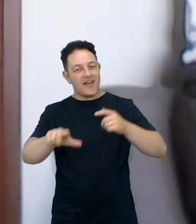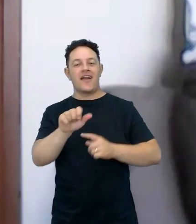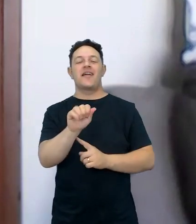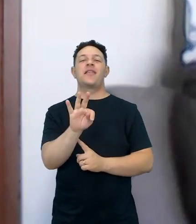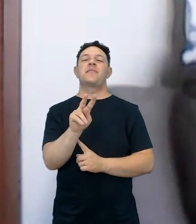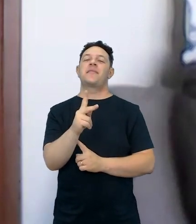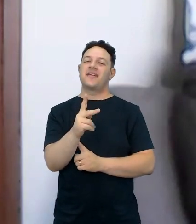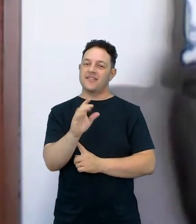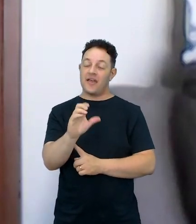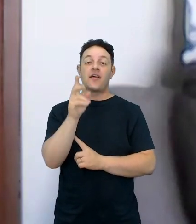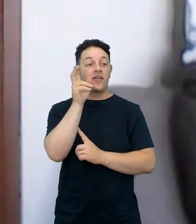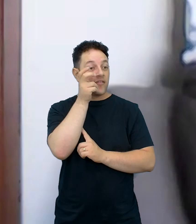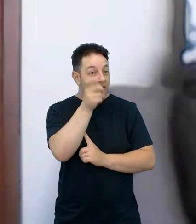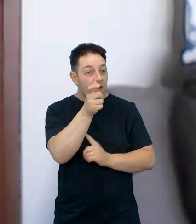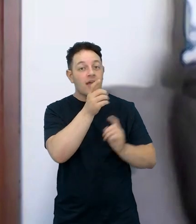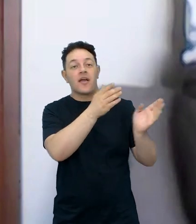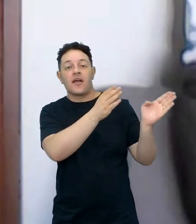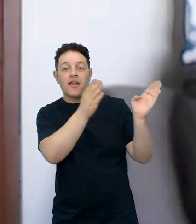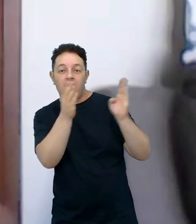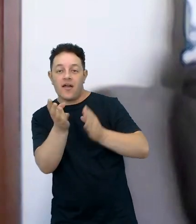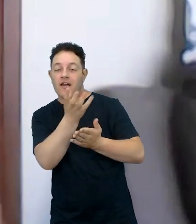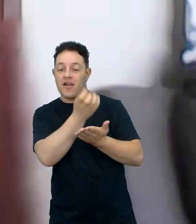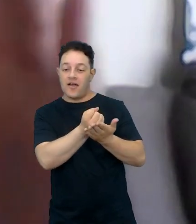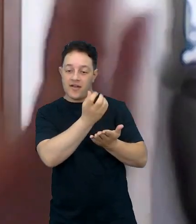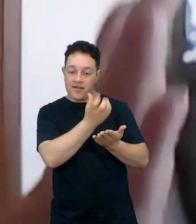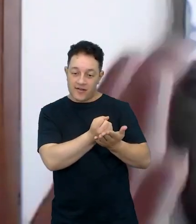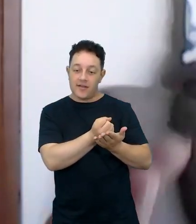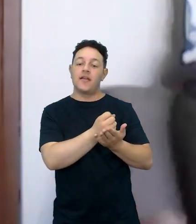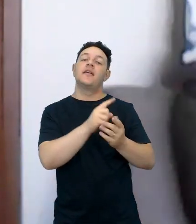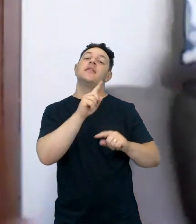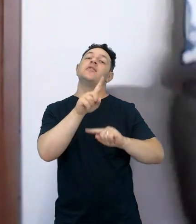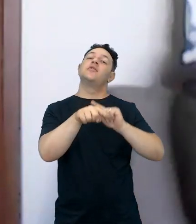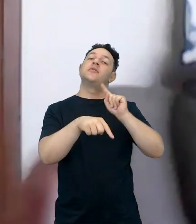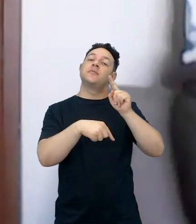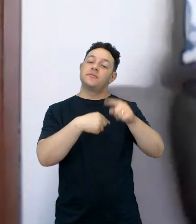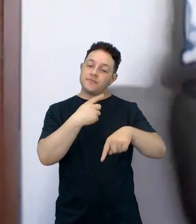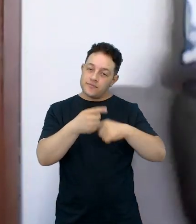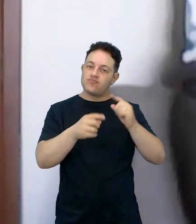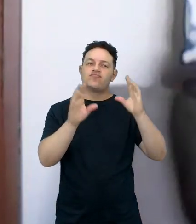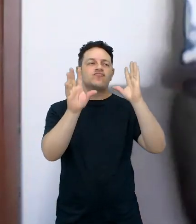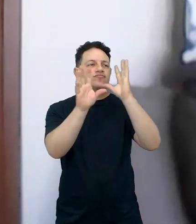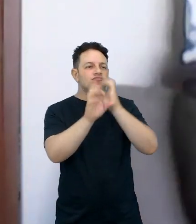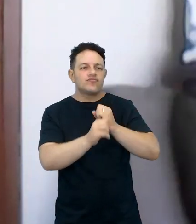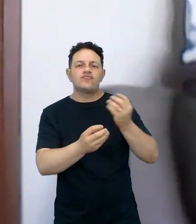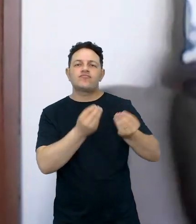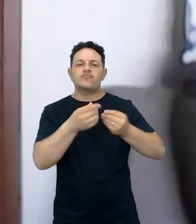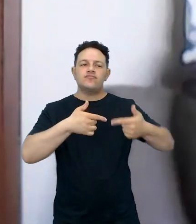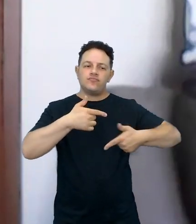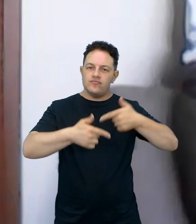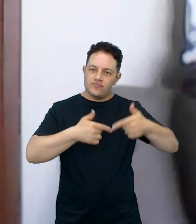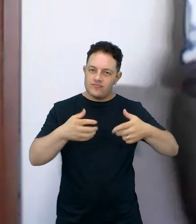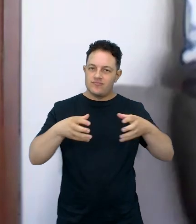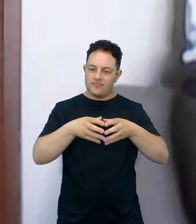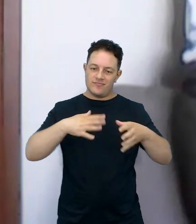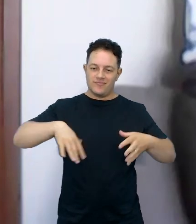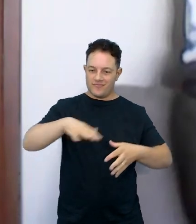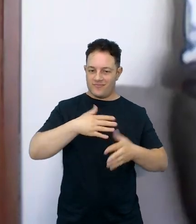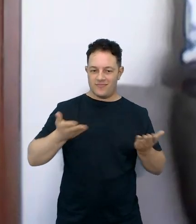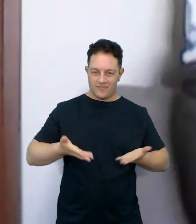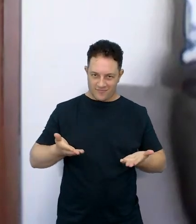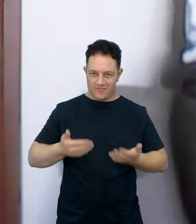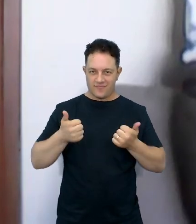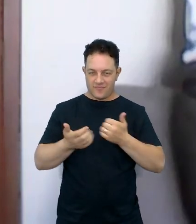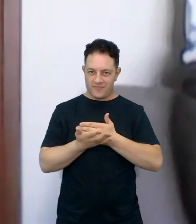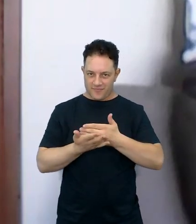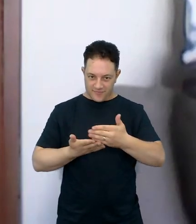assistem a gravação e fazem o fechamento desse trabalho que nós começamos